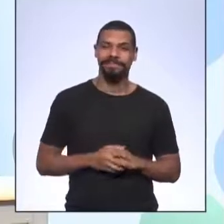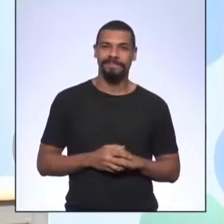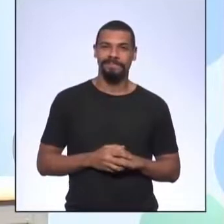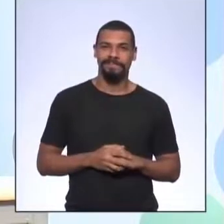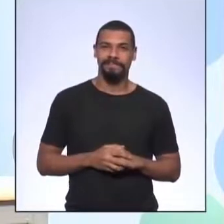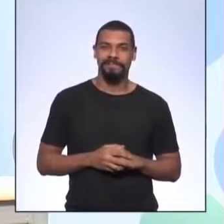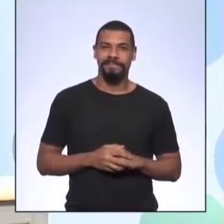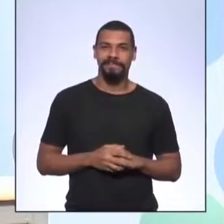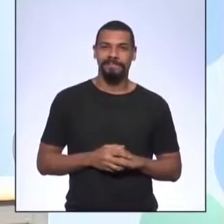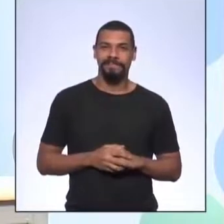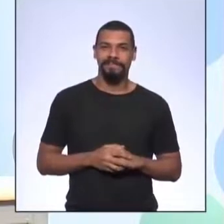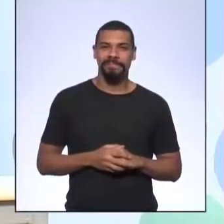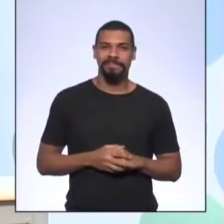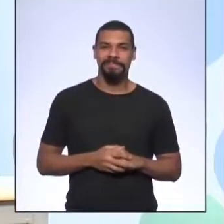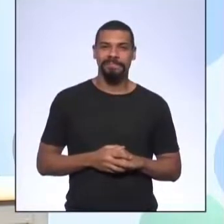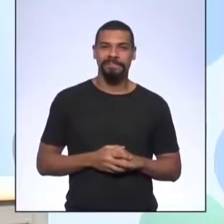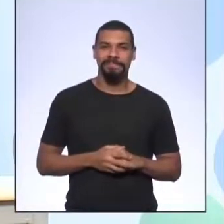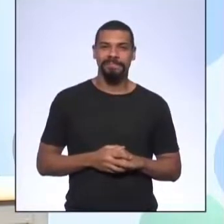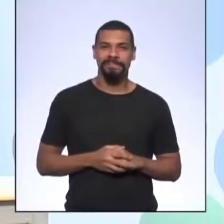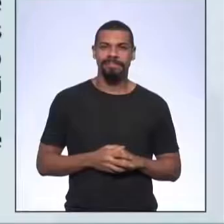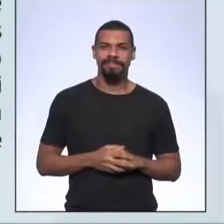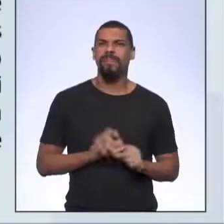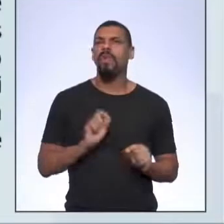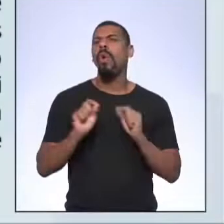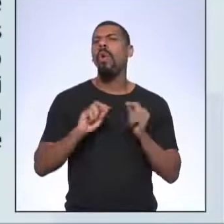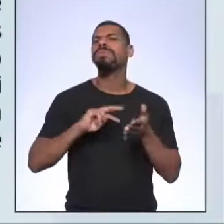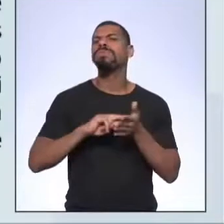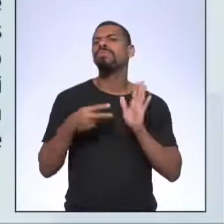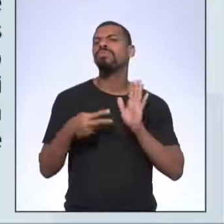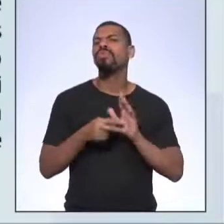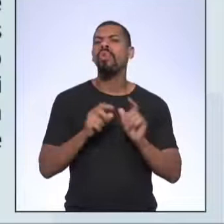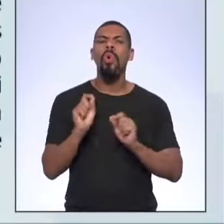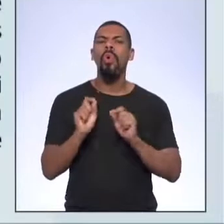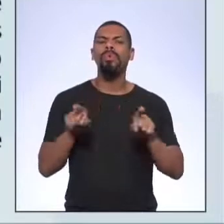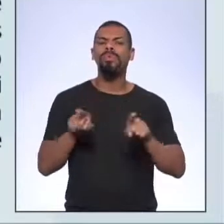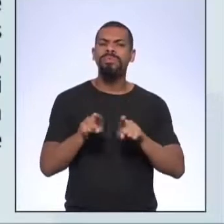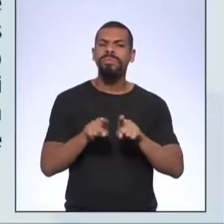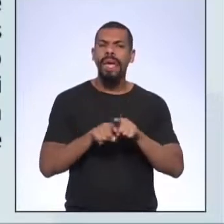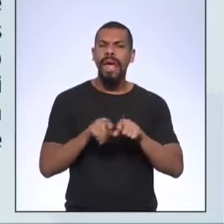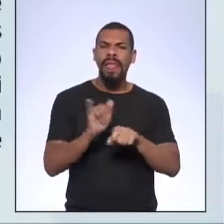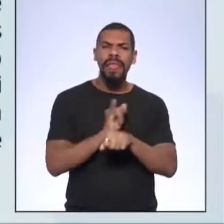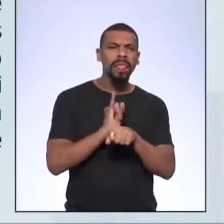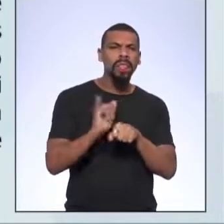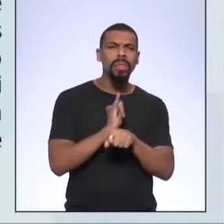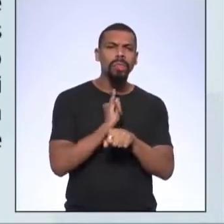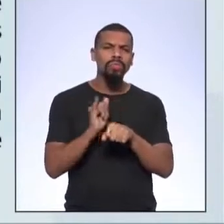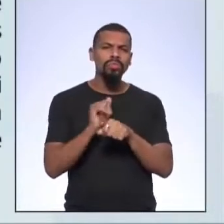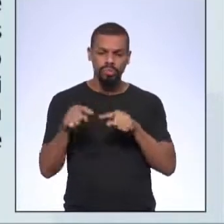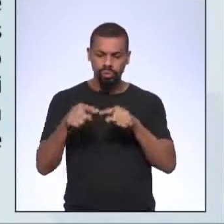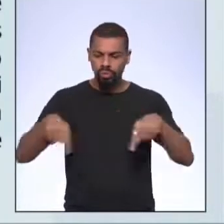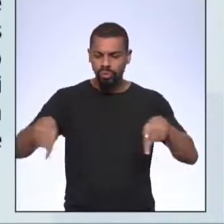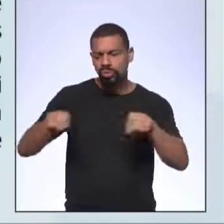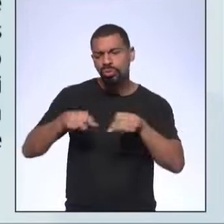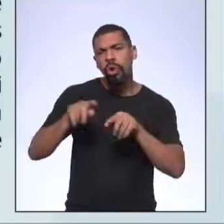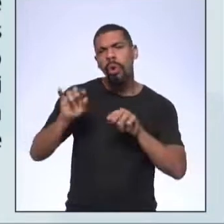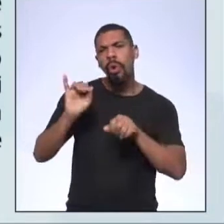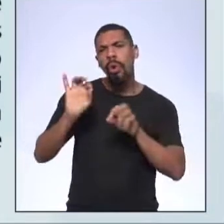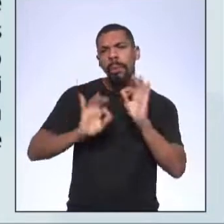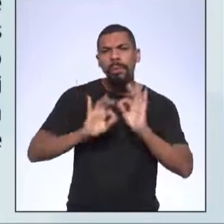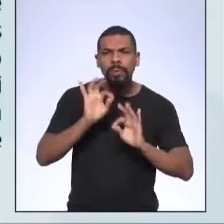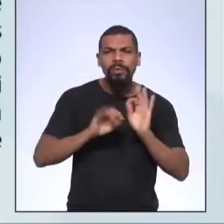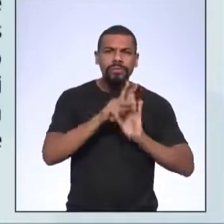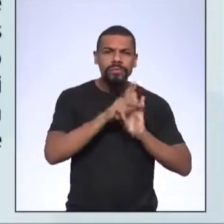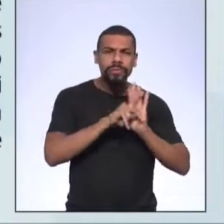Bom vamos lá então o que são os elementos estruturantes de um projeto antes da gente iniciar a nossa